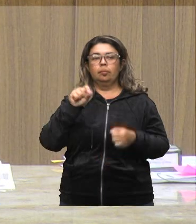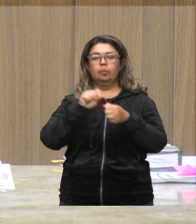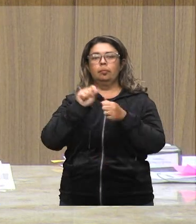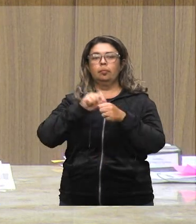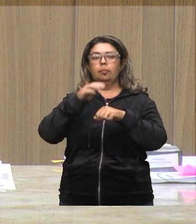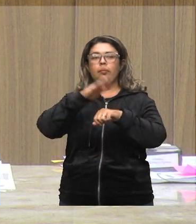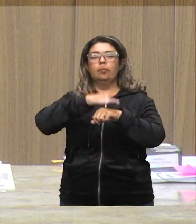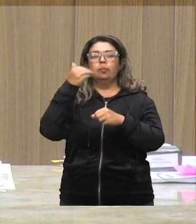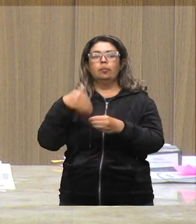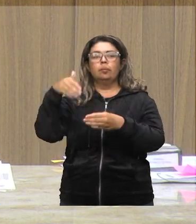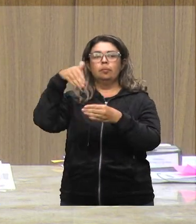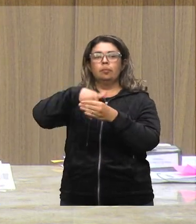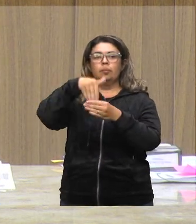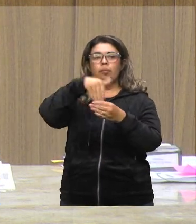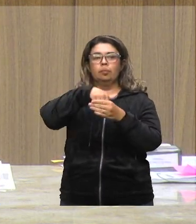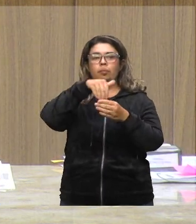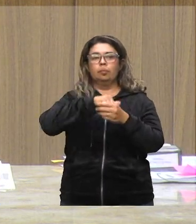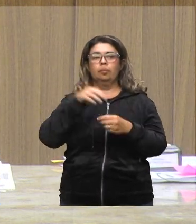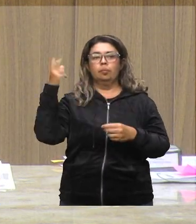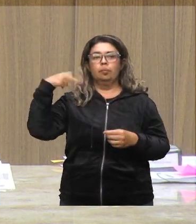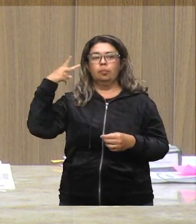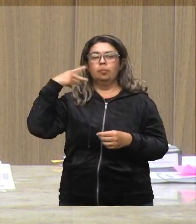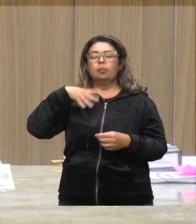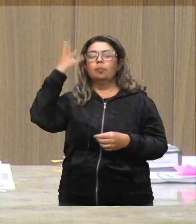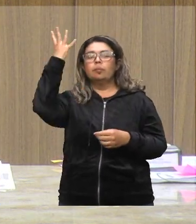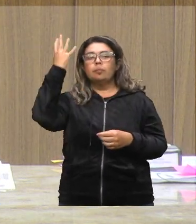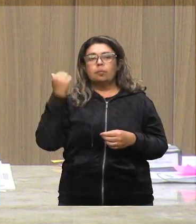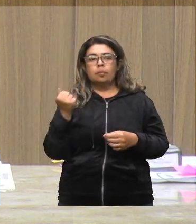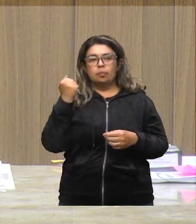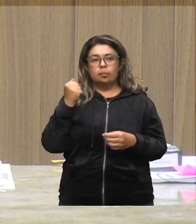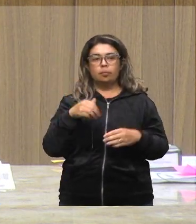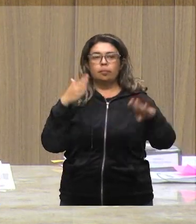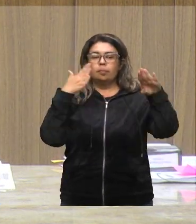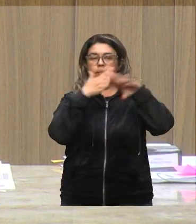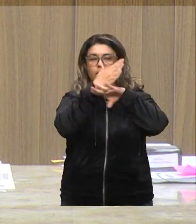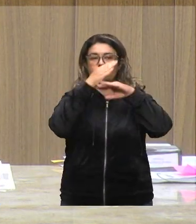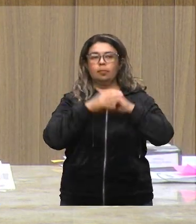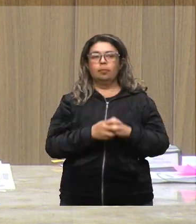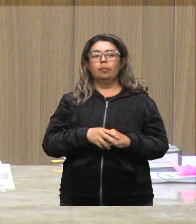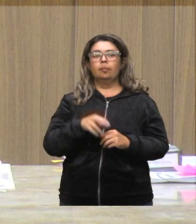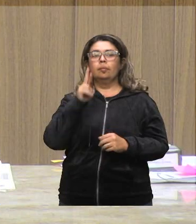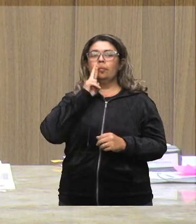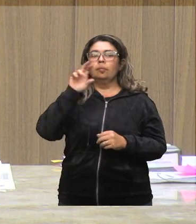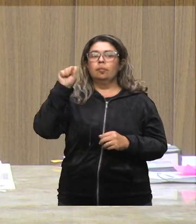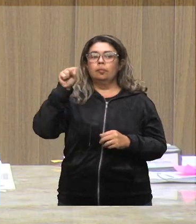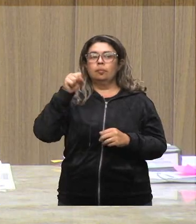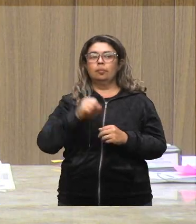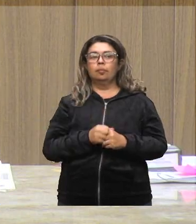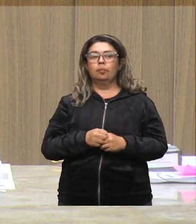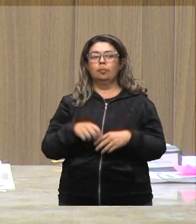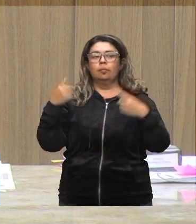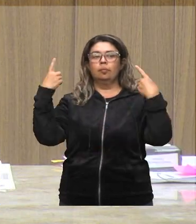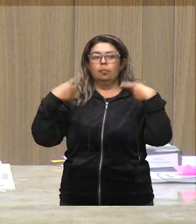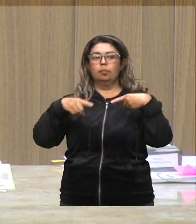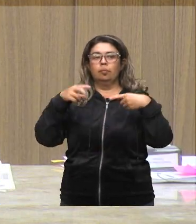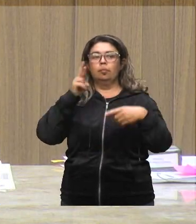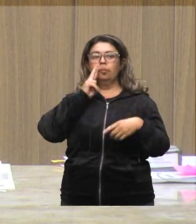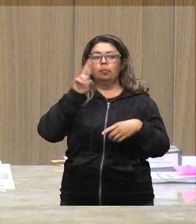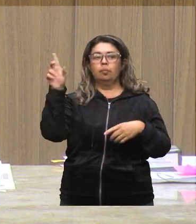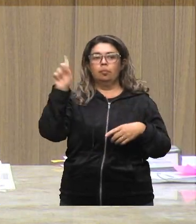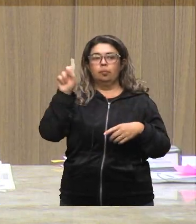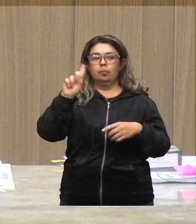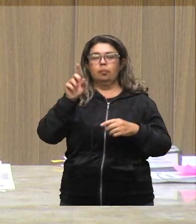chamada de votação. Os vereadores que forem favoráveis à aprovação do projeto, respondam sim. E os que forem